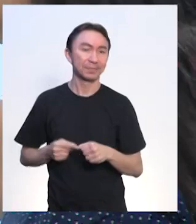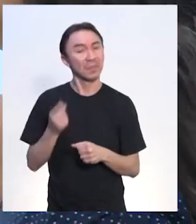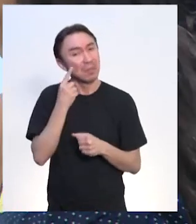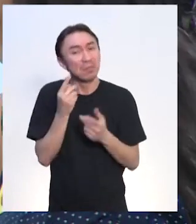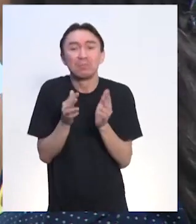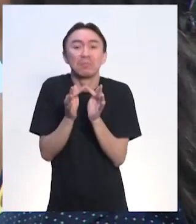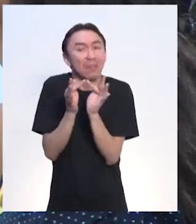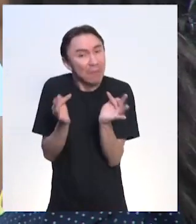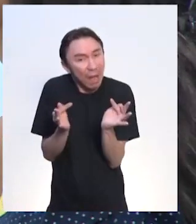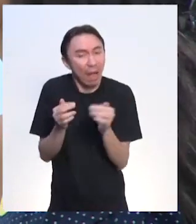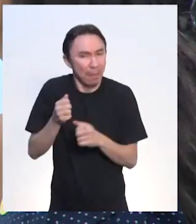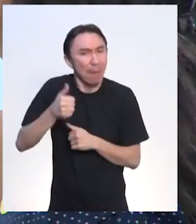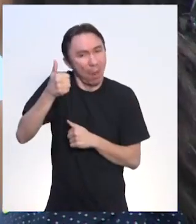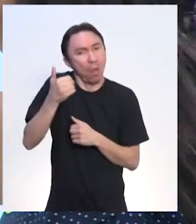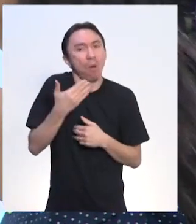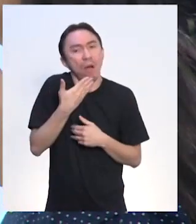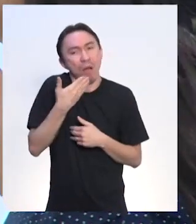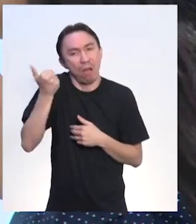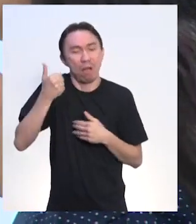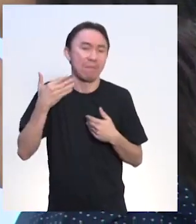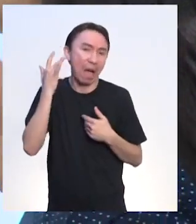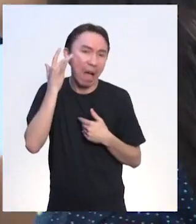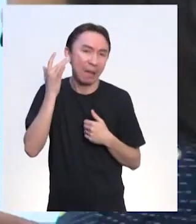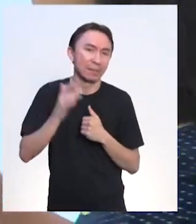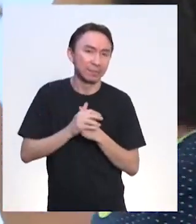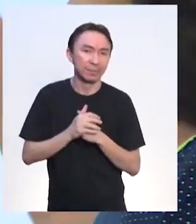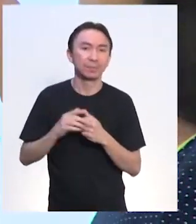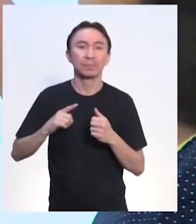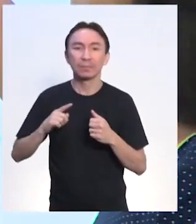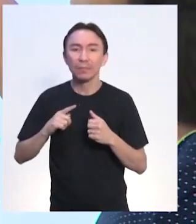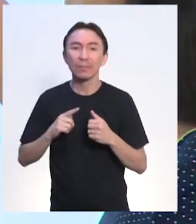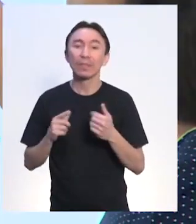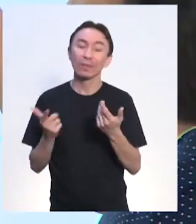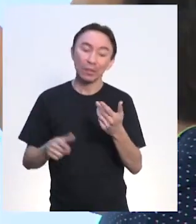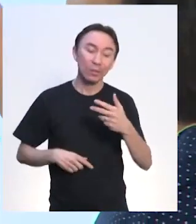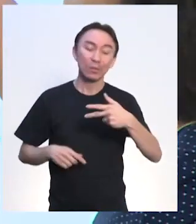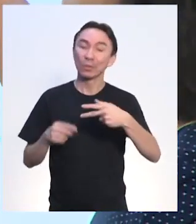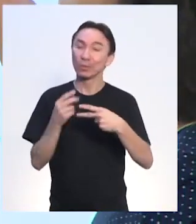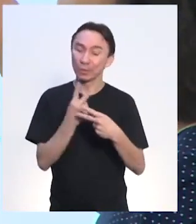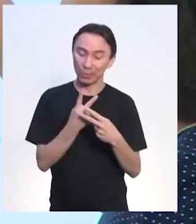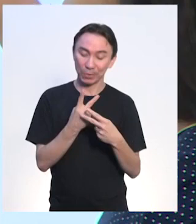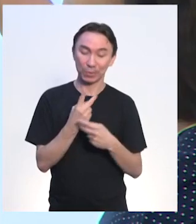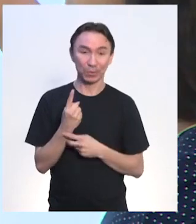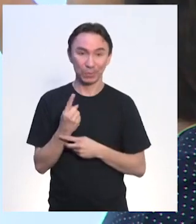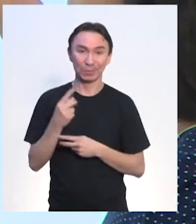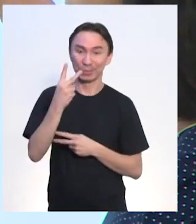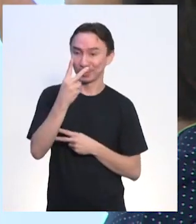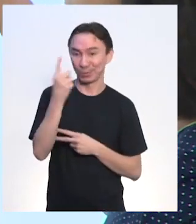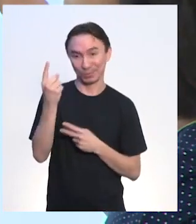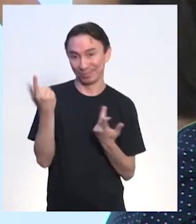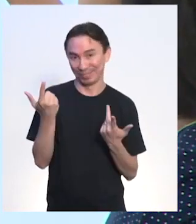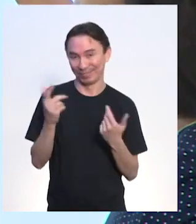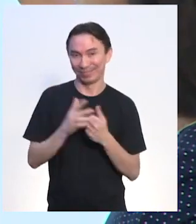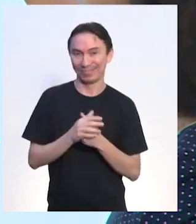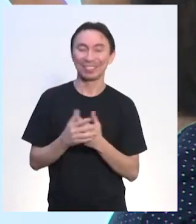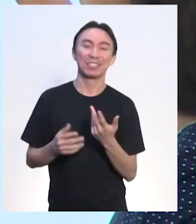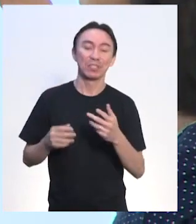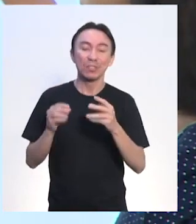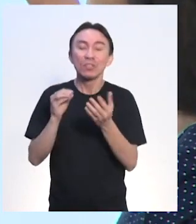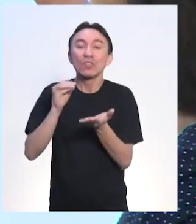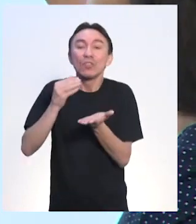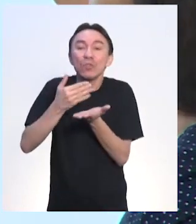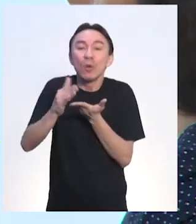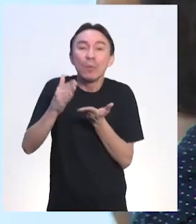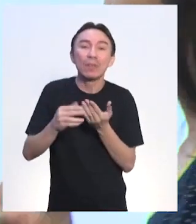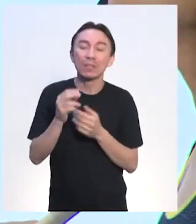simplificar. Então, eu vou simplificar o 2 e o 1 e vai sobrar 5 vezes 4